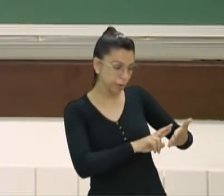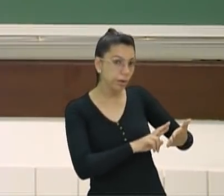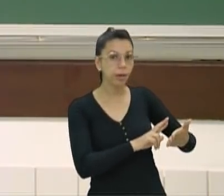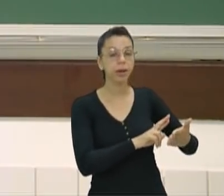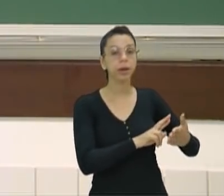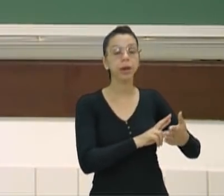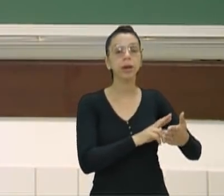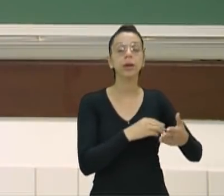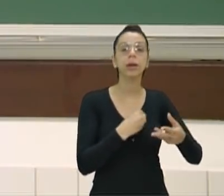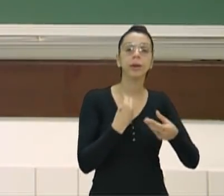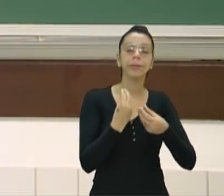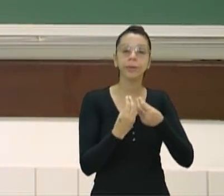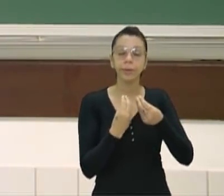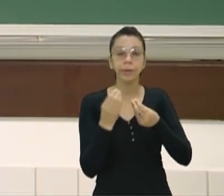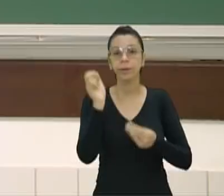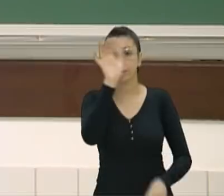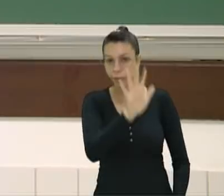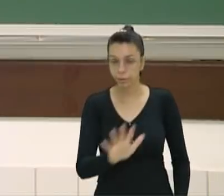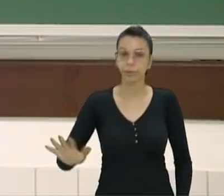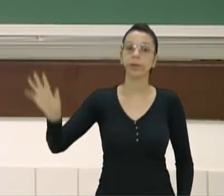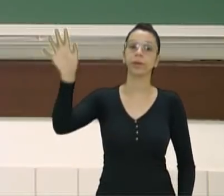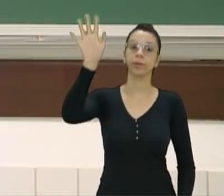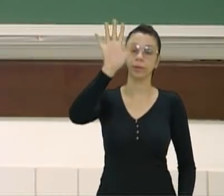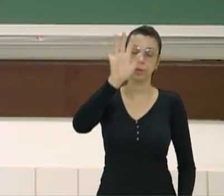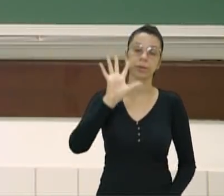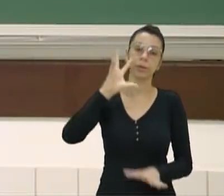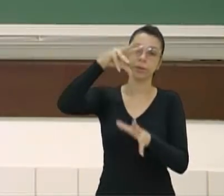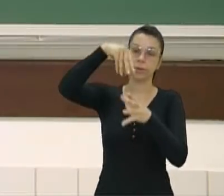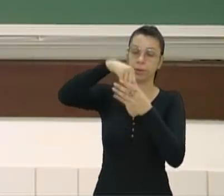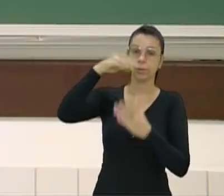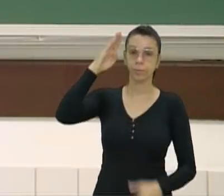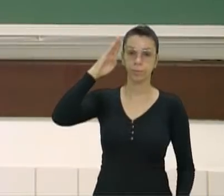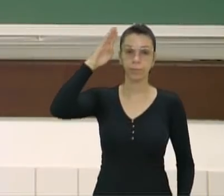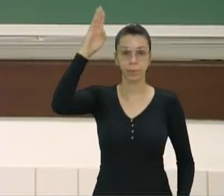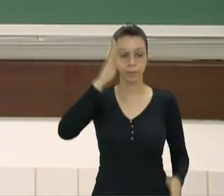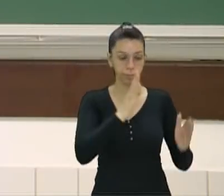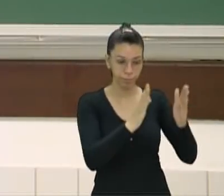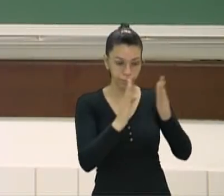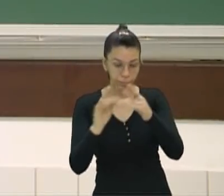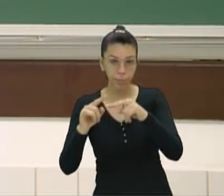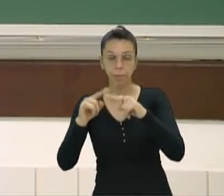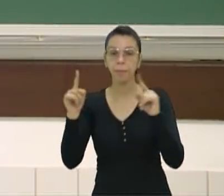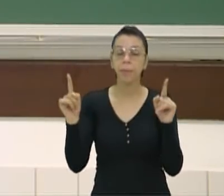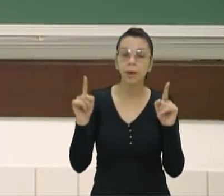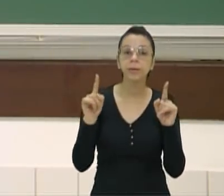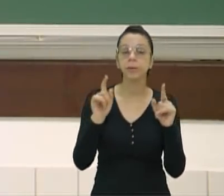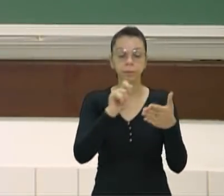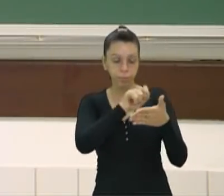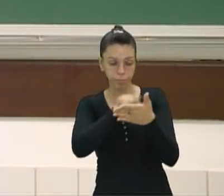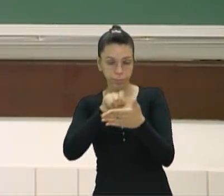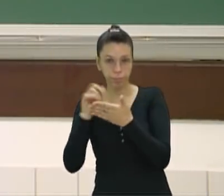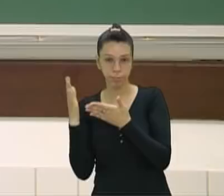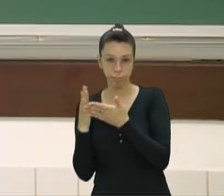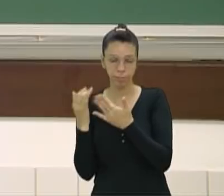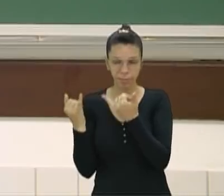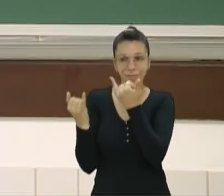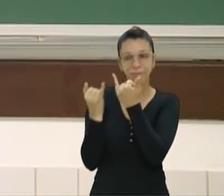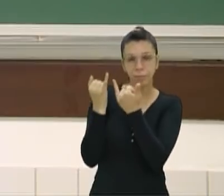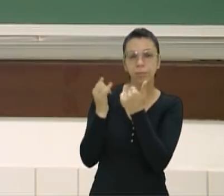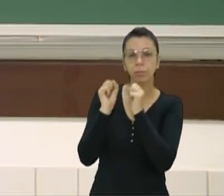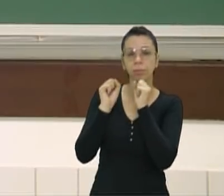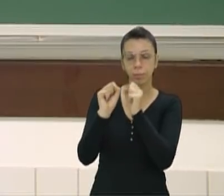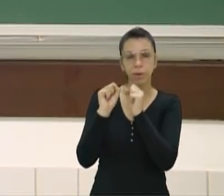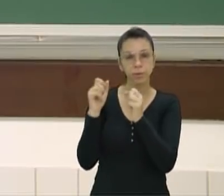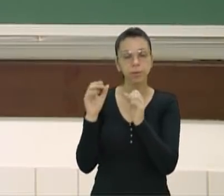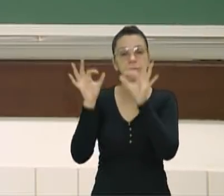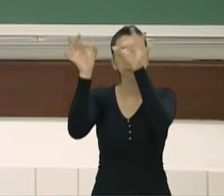ou seja, é uma resposta geral, ali vai conter as principais partes, mas o que você escreveu no caderno? Se tiver parecido ali, pode ter